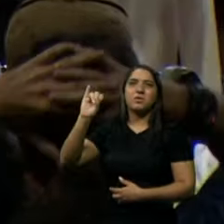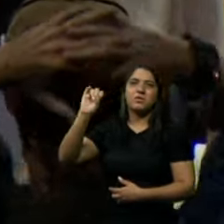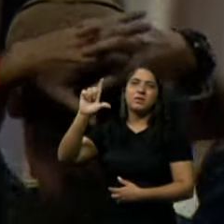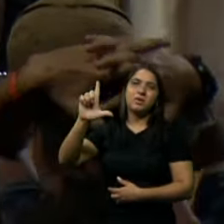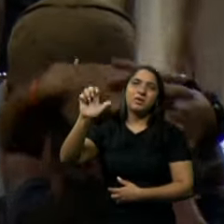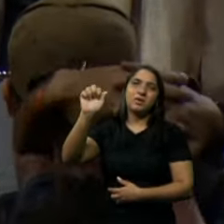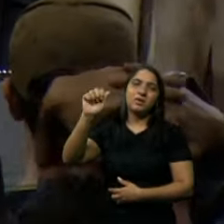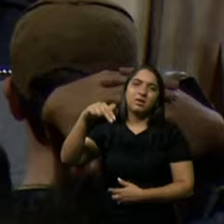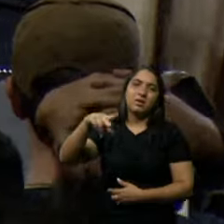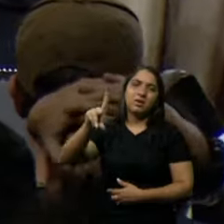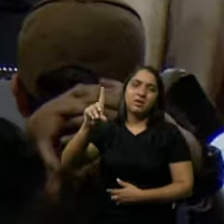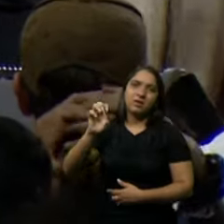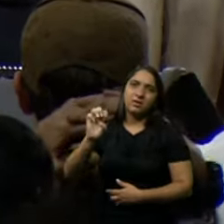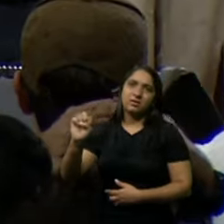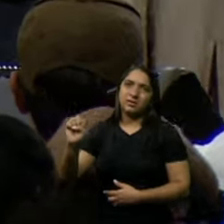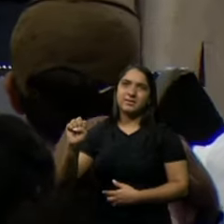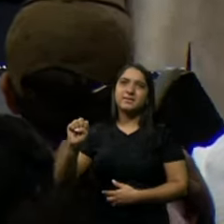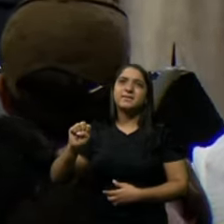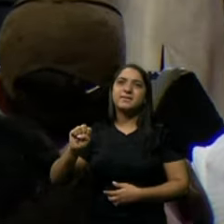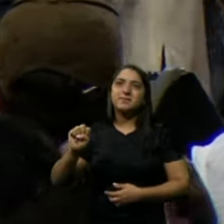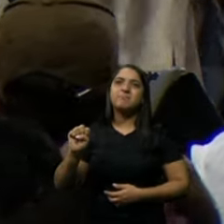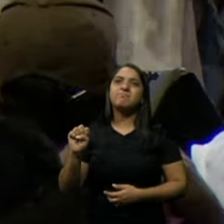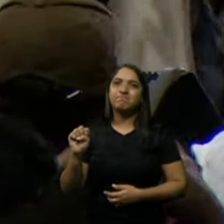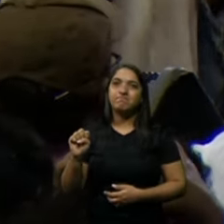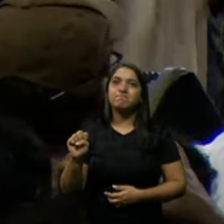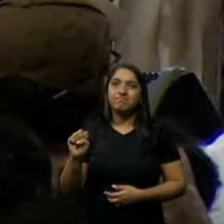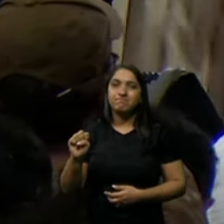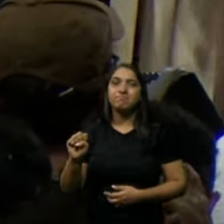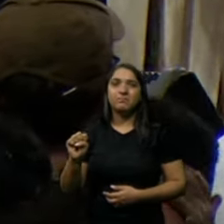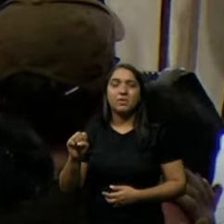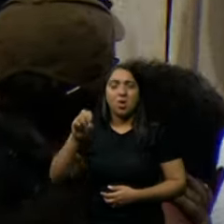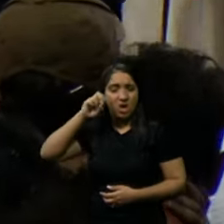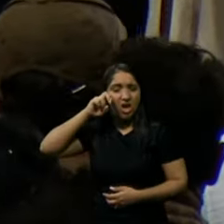E é isso que a gente quer viver relações AB e